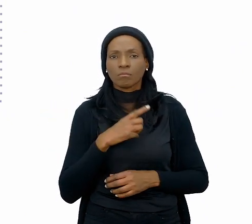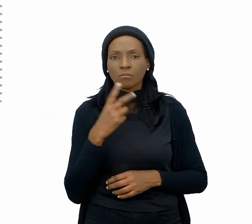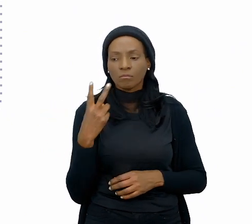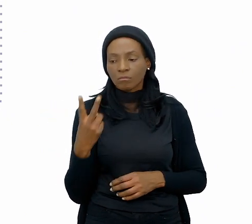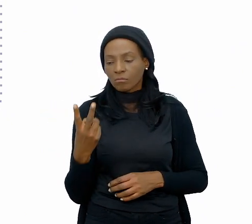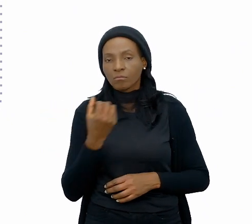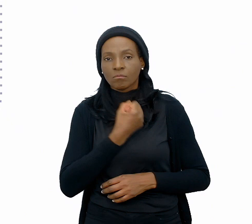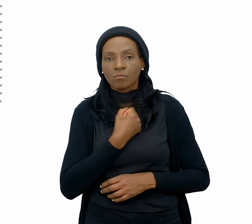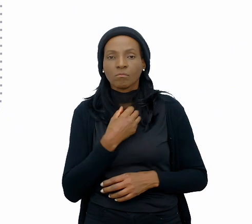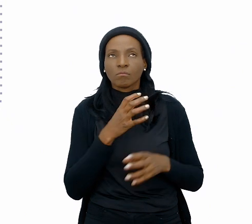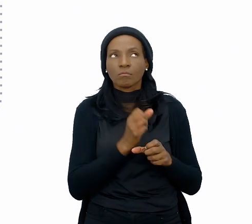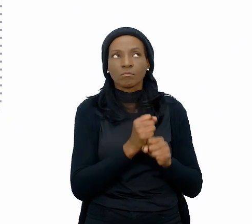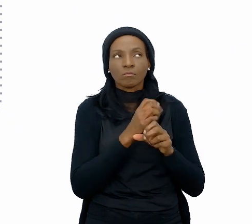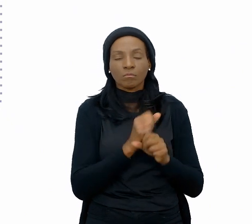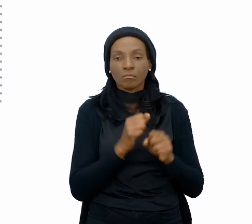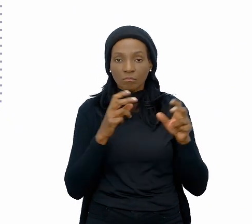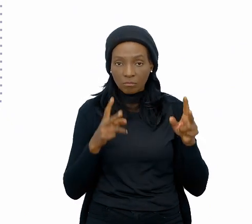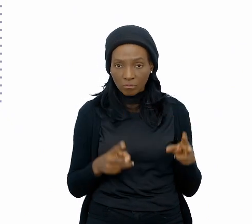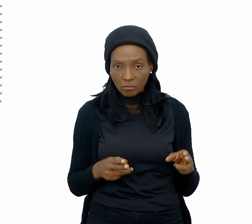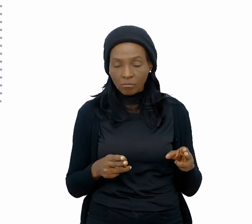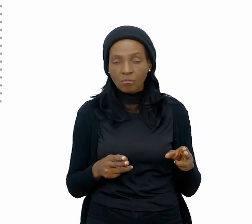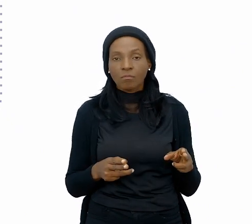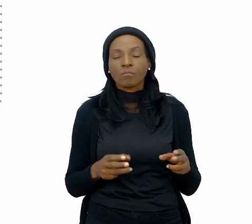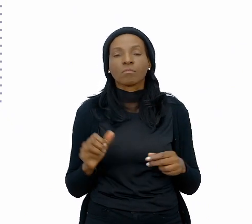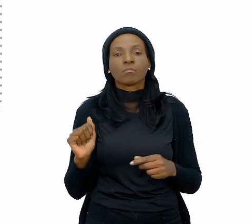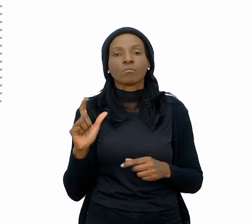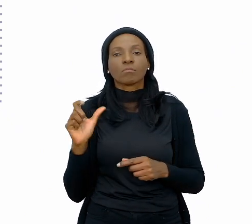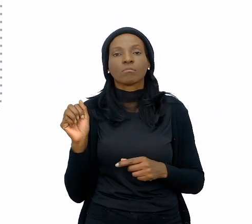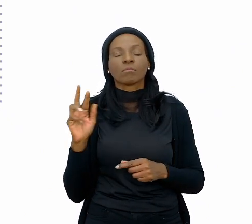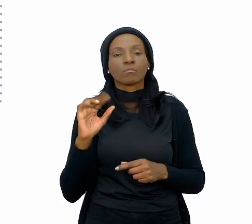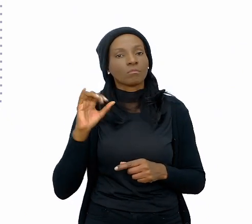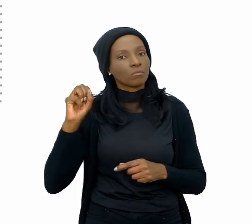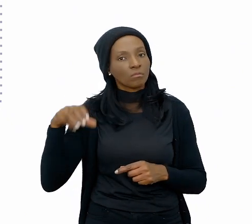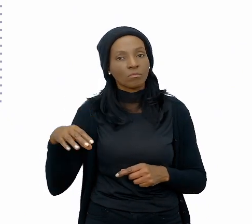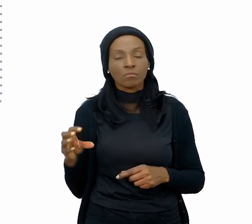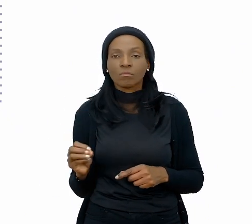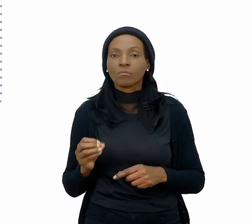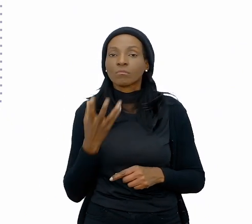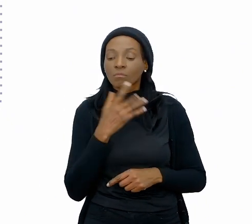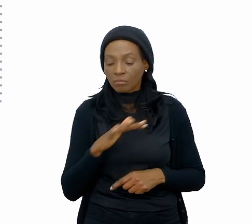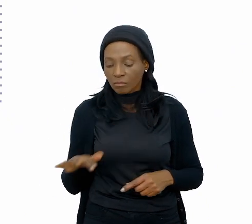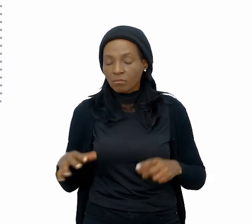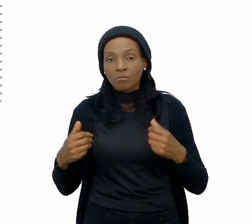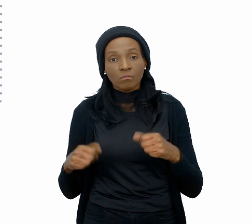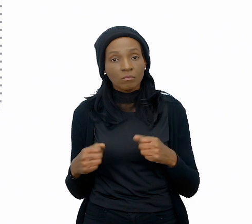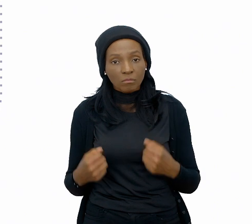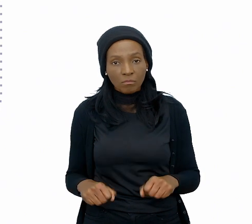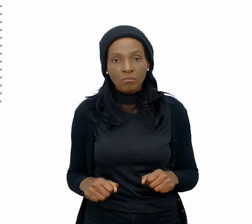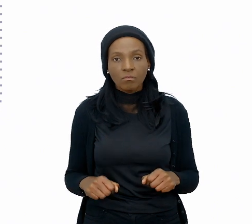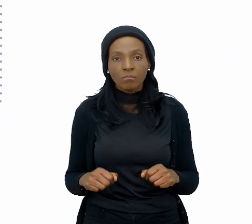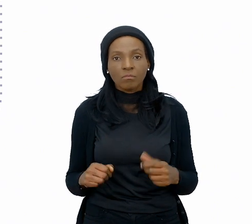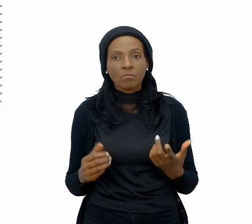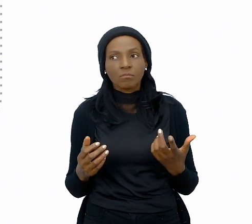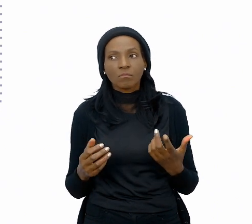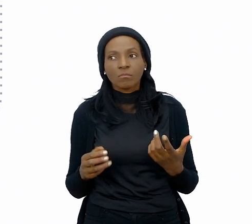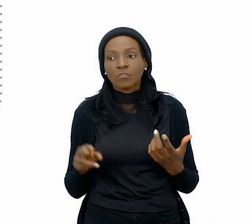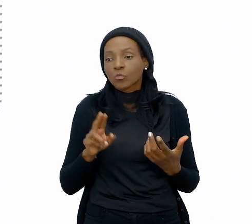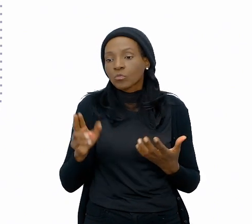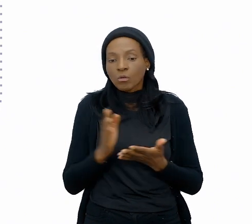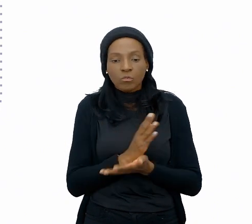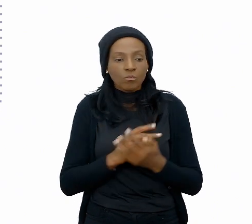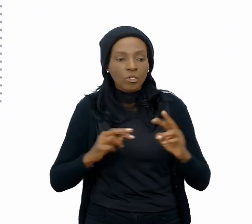com a mesma quantidade de algarismos, as crianças, elas precisam de um critério para comparar esses